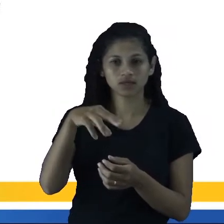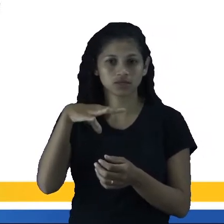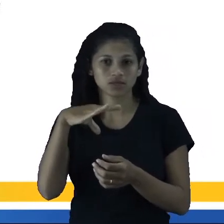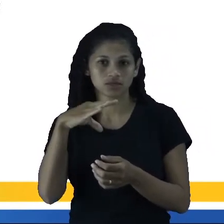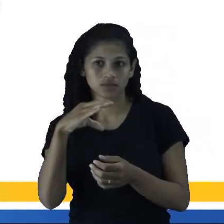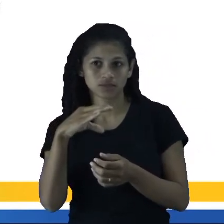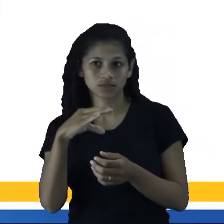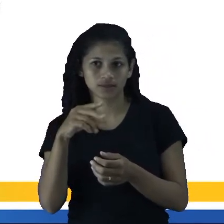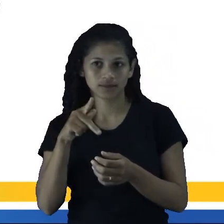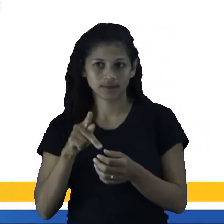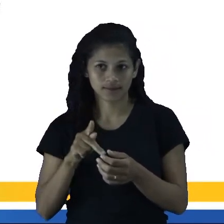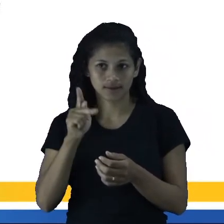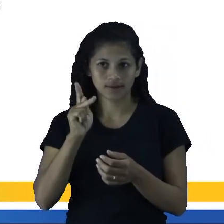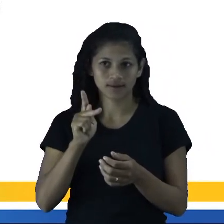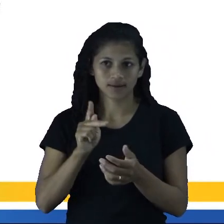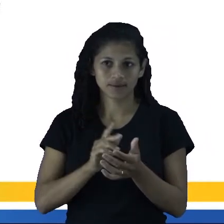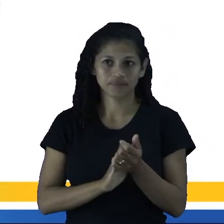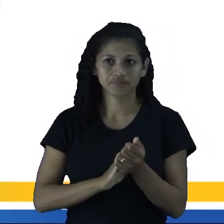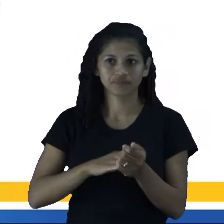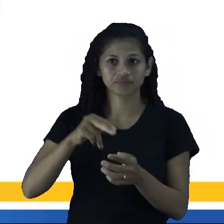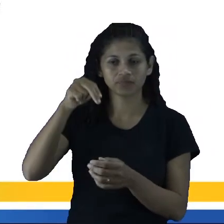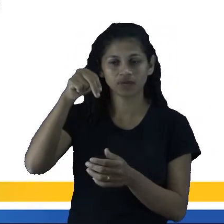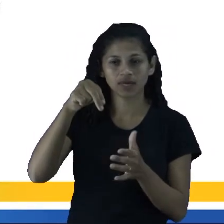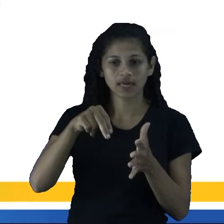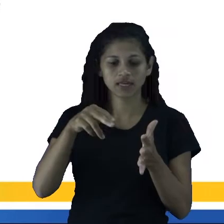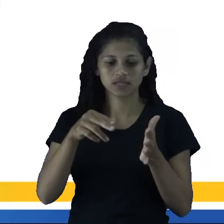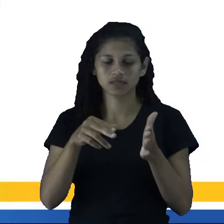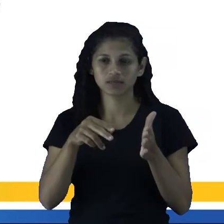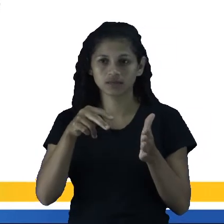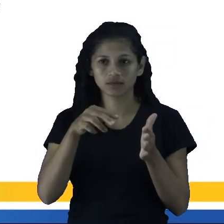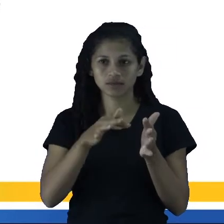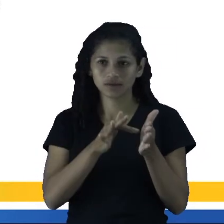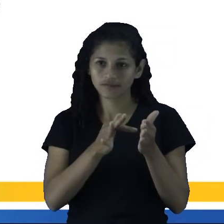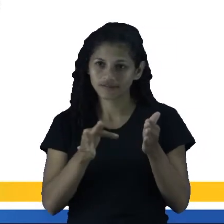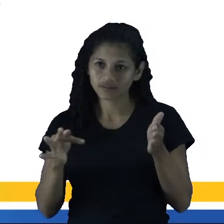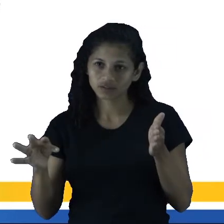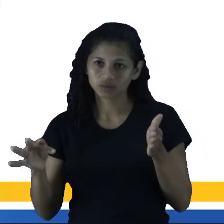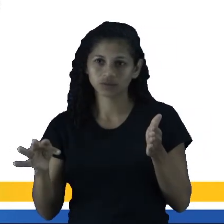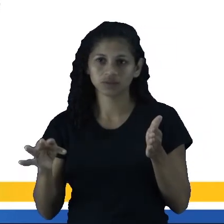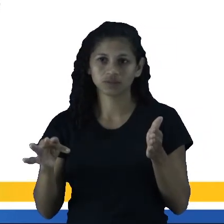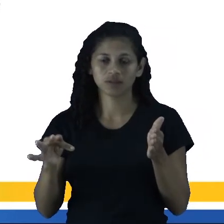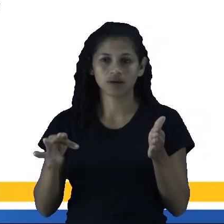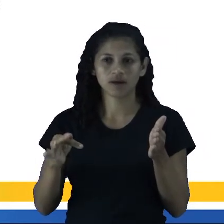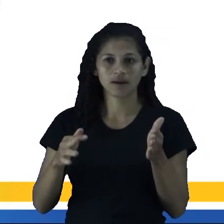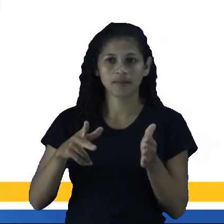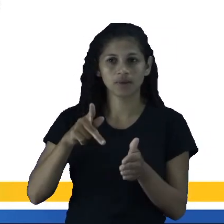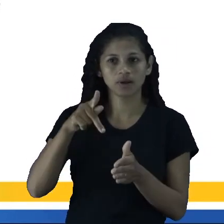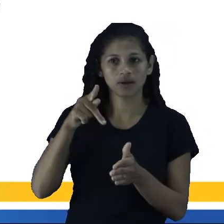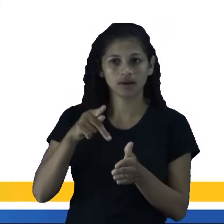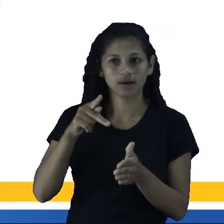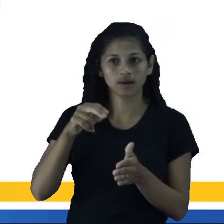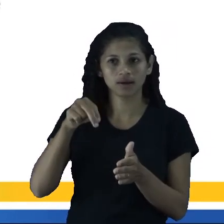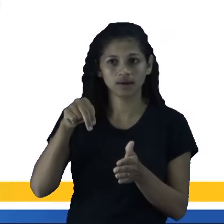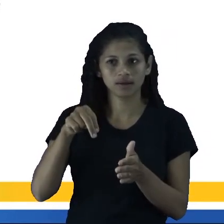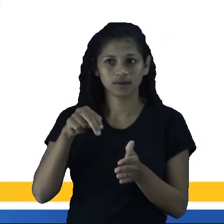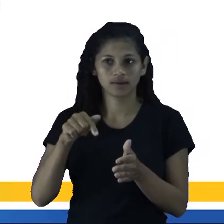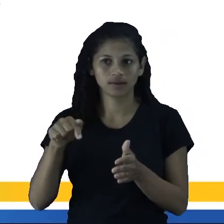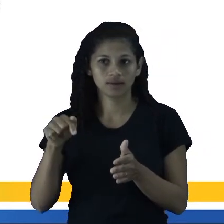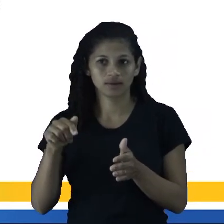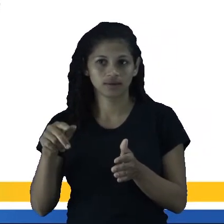ó. É N fatorial dividido por K fatorial, que multiplica N menos K fatorial, tá